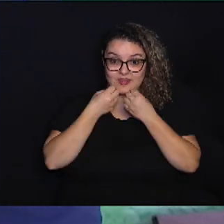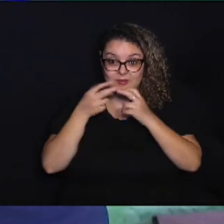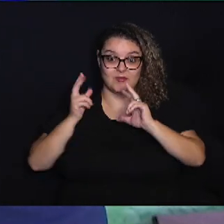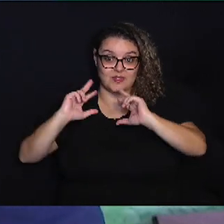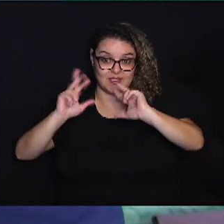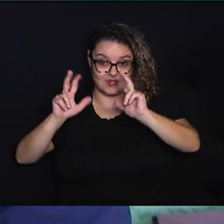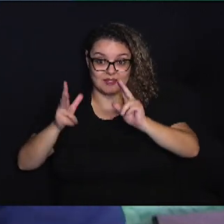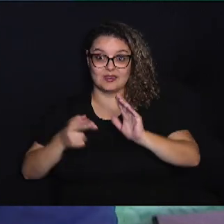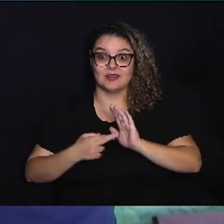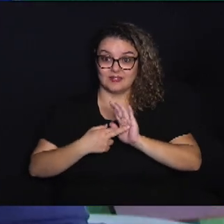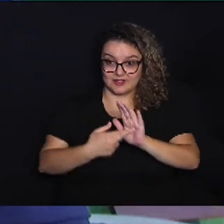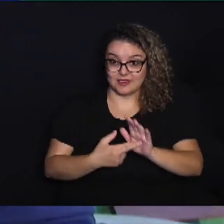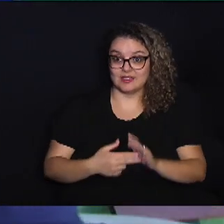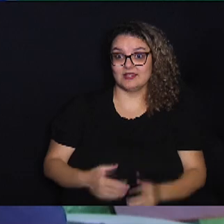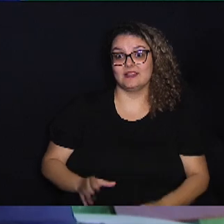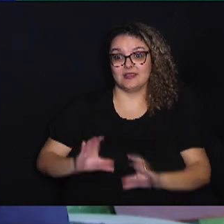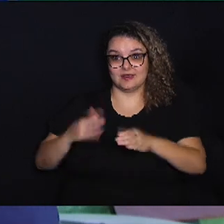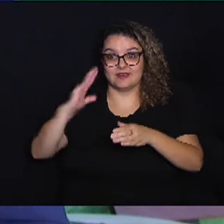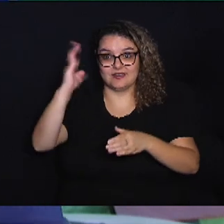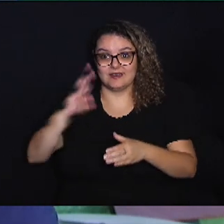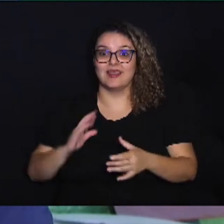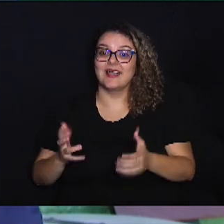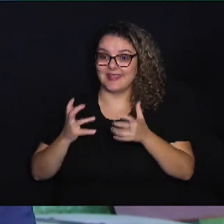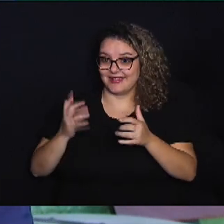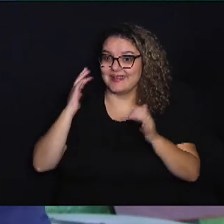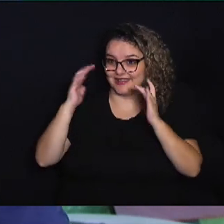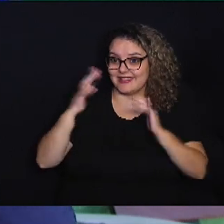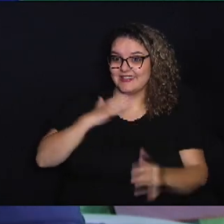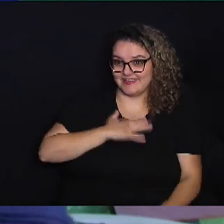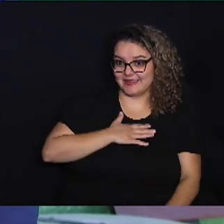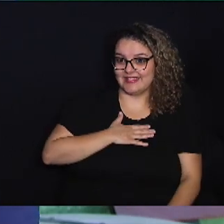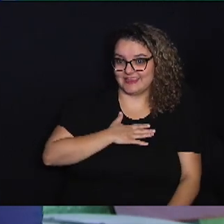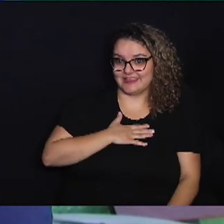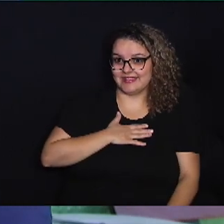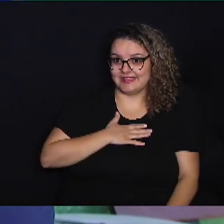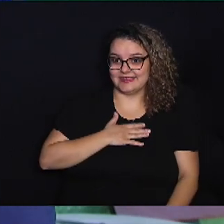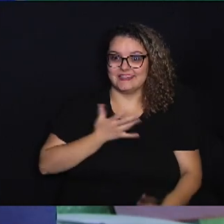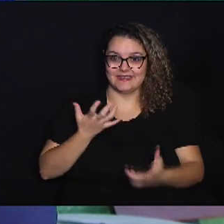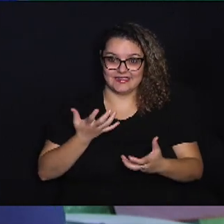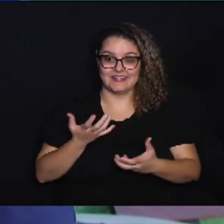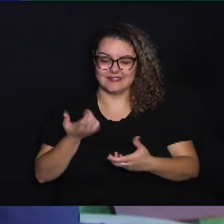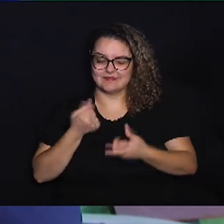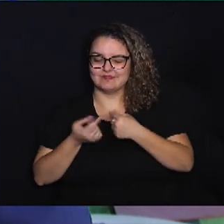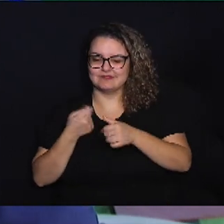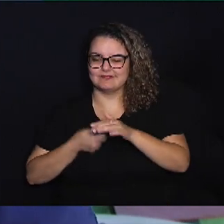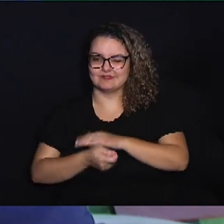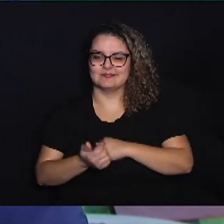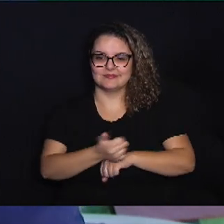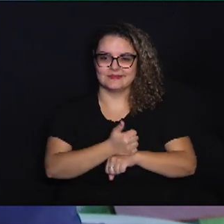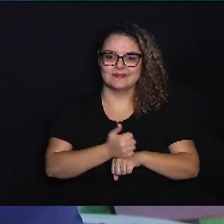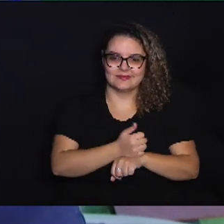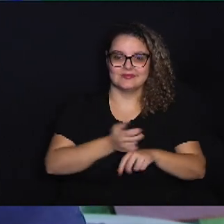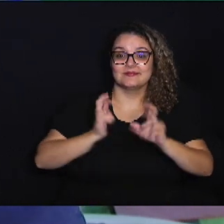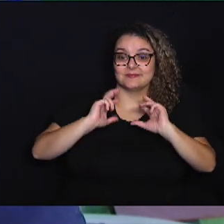e que representava a seleção brasileira. Eu quero, é meu grande sonho. Quero investir nessa profissão de jogadora de vôlei.